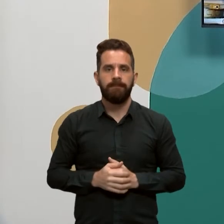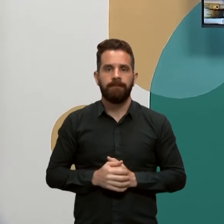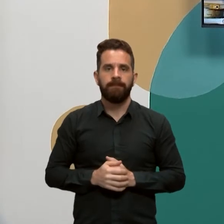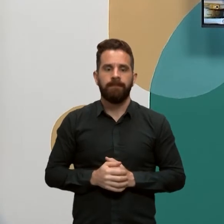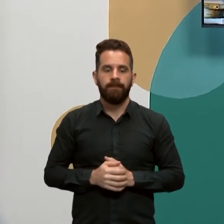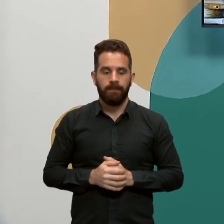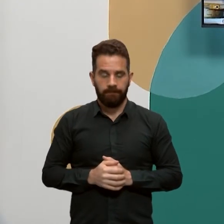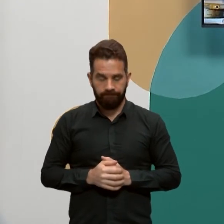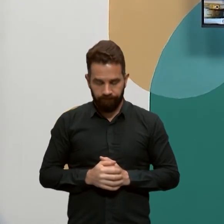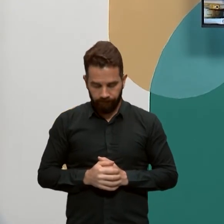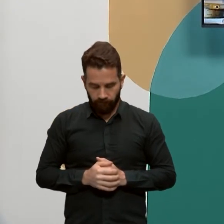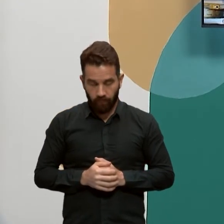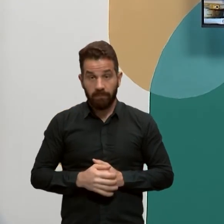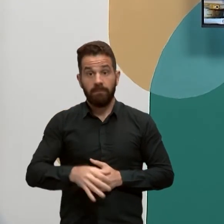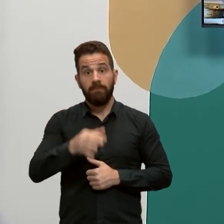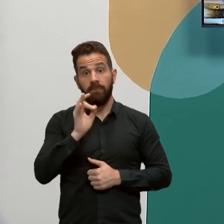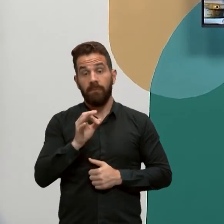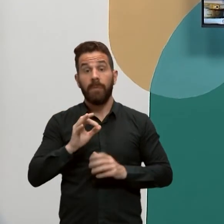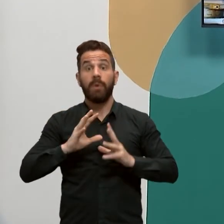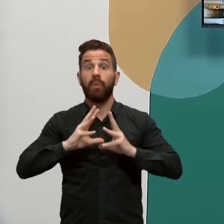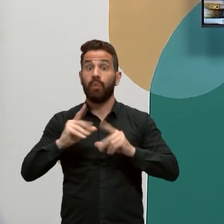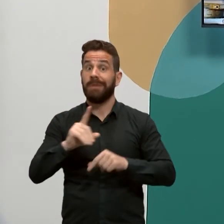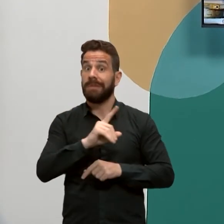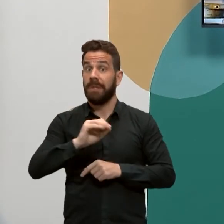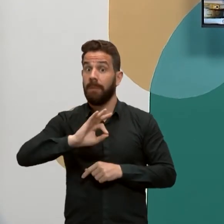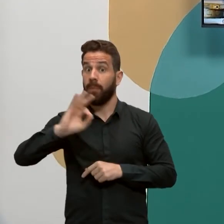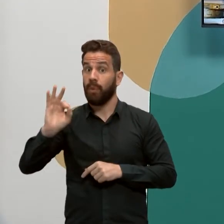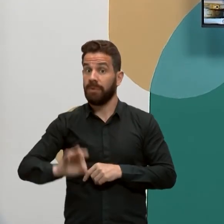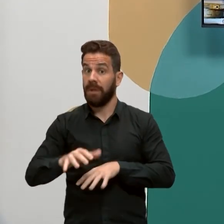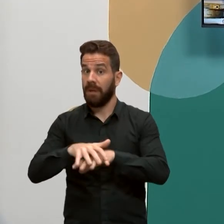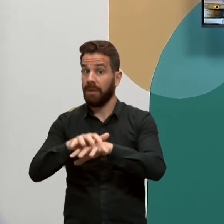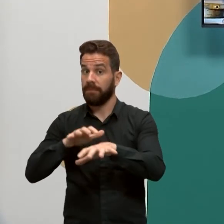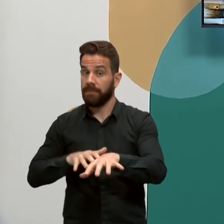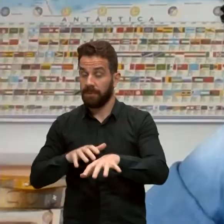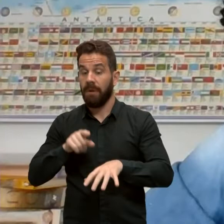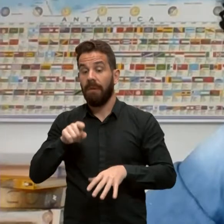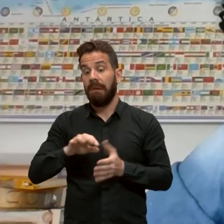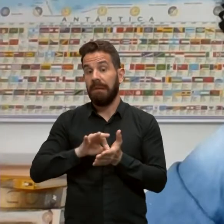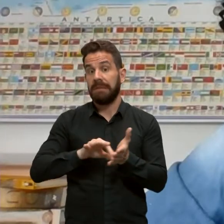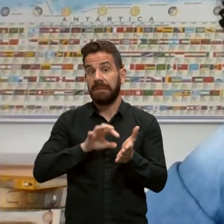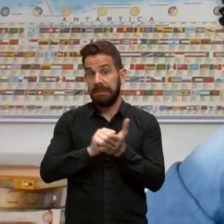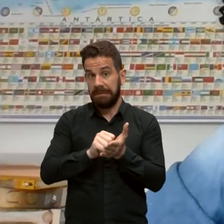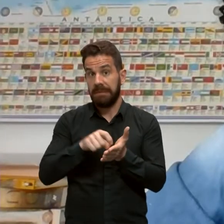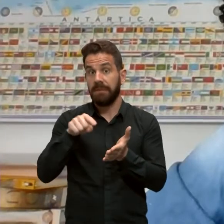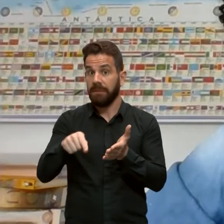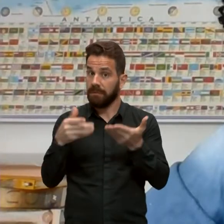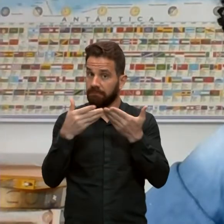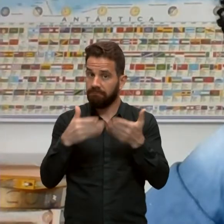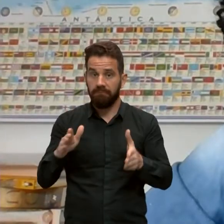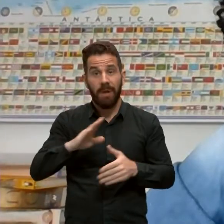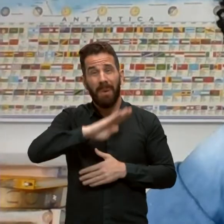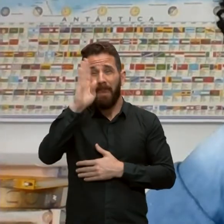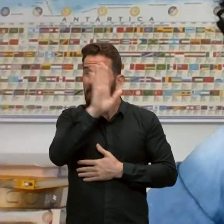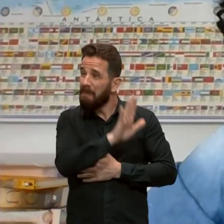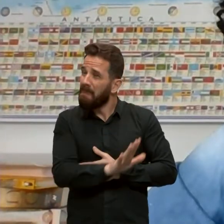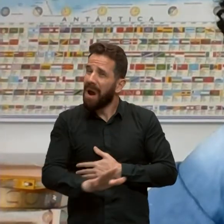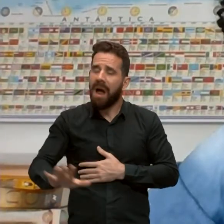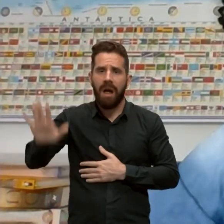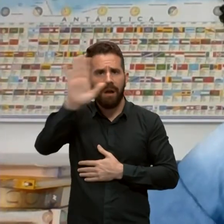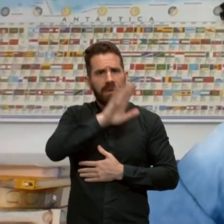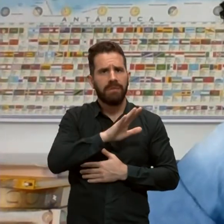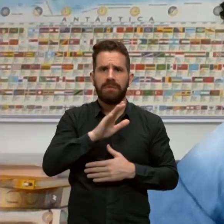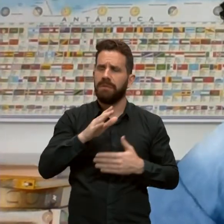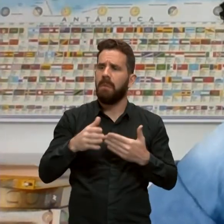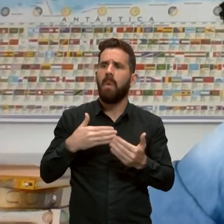curso totalmente à distância. Inclusive, esse curso está aberto a inscrições para o Brasil inteiro. Pessoas do Brasil inteiro podem